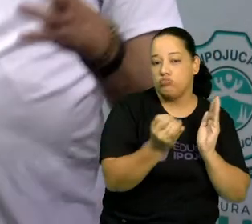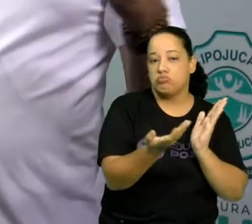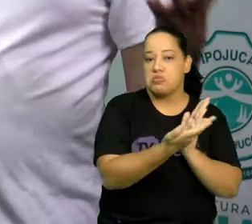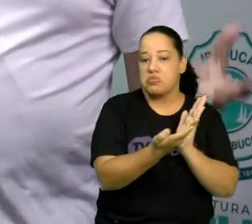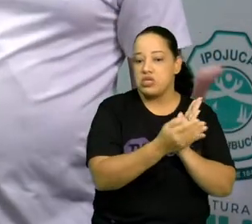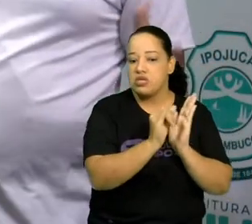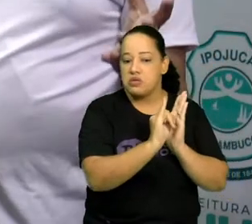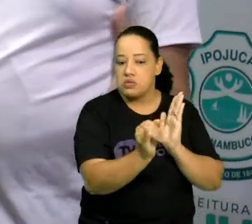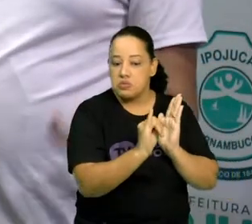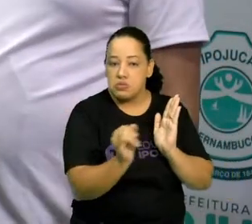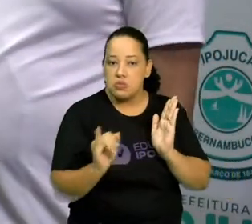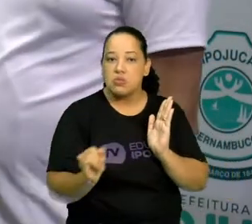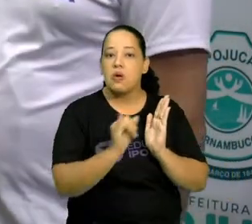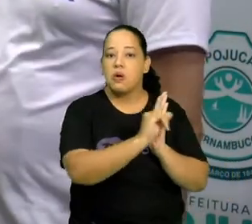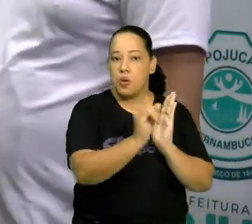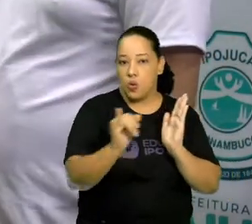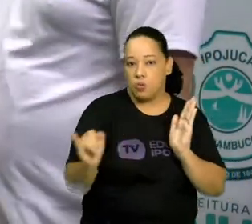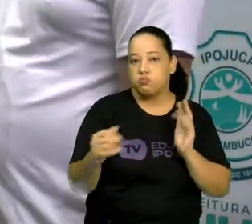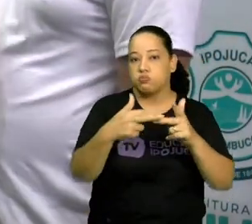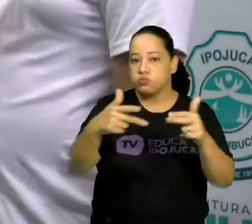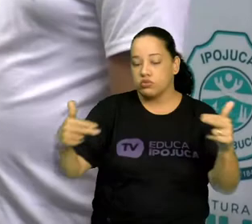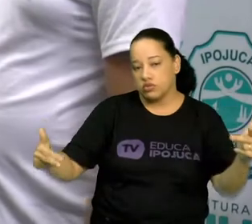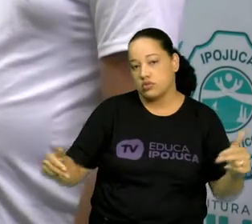bíblicas, passagens bíblicas, essas coisas.